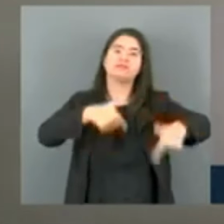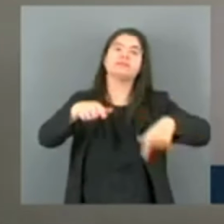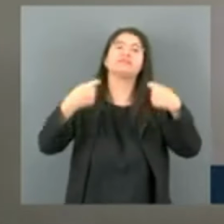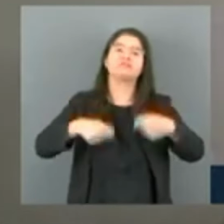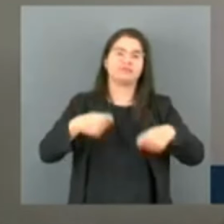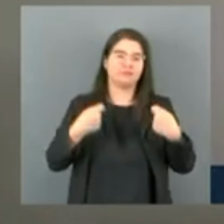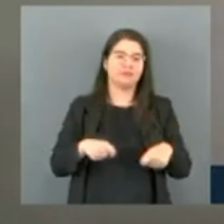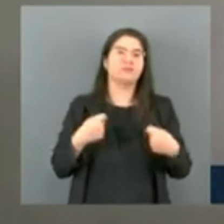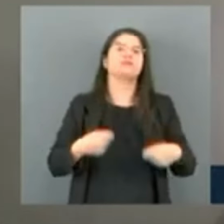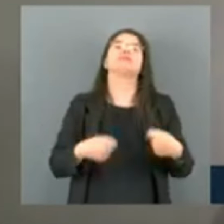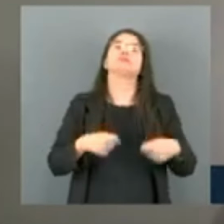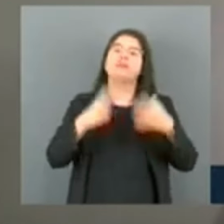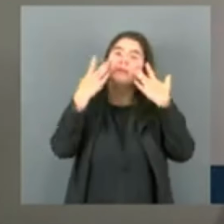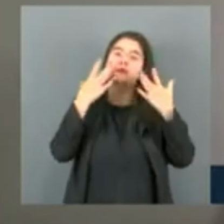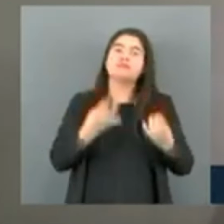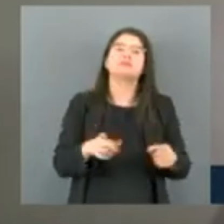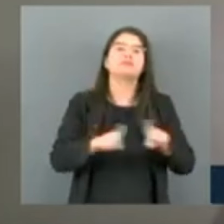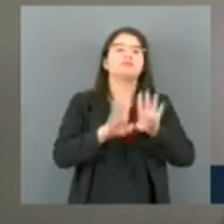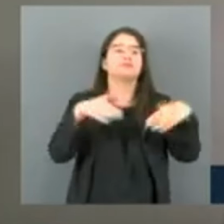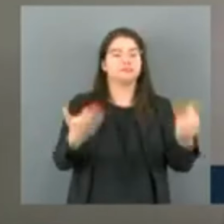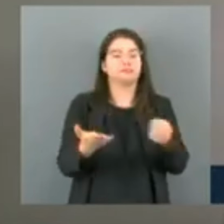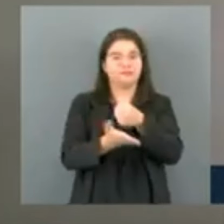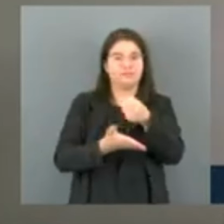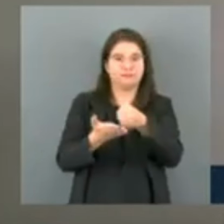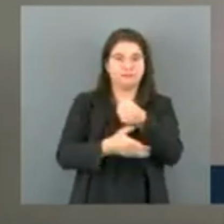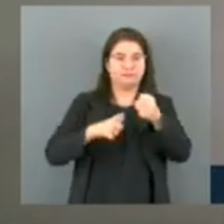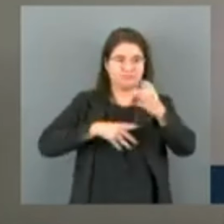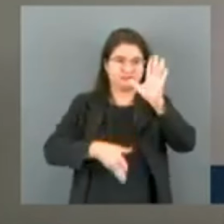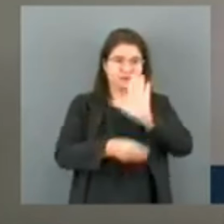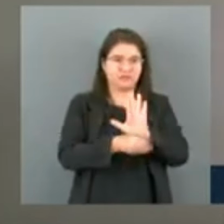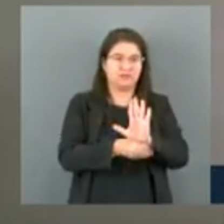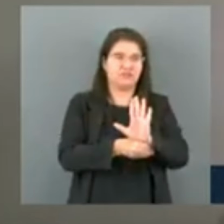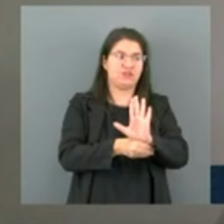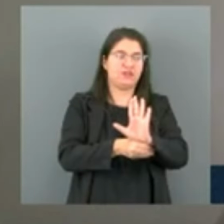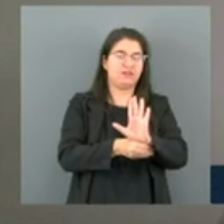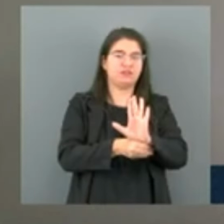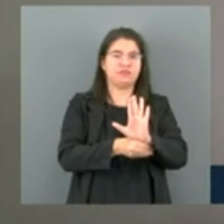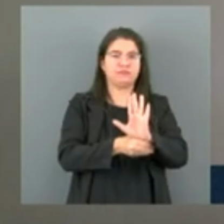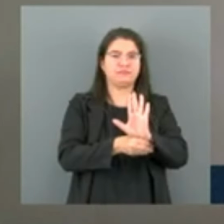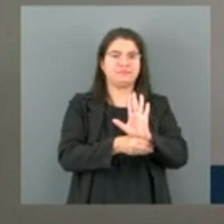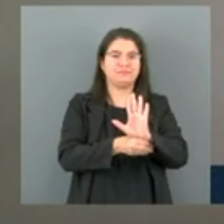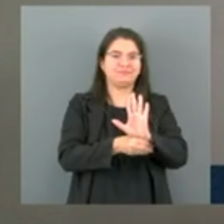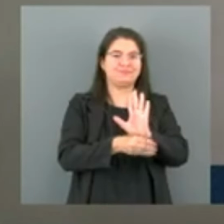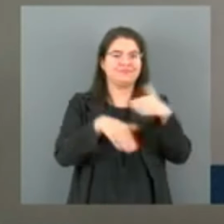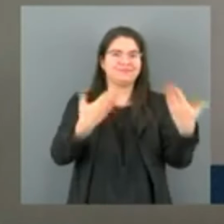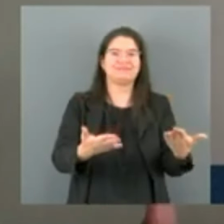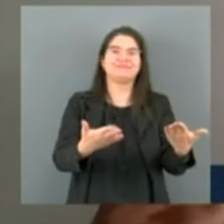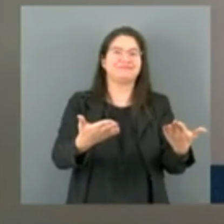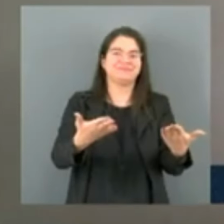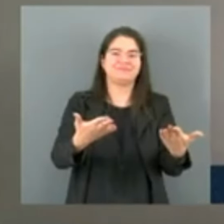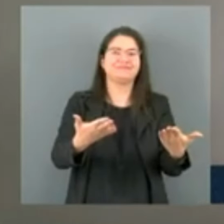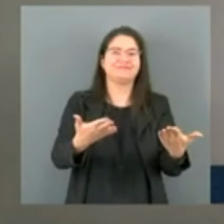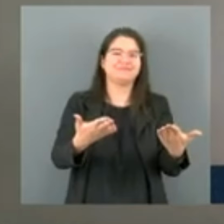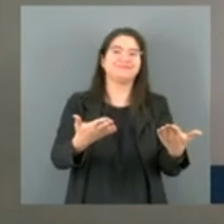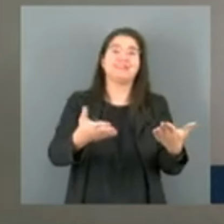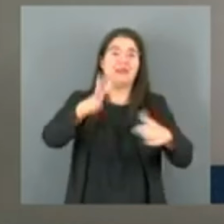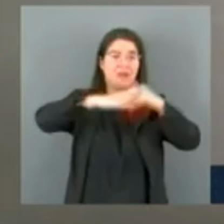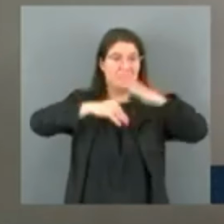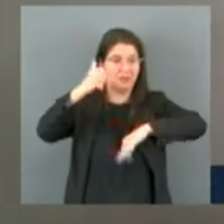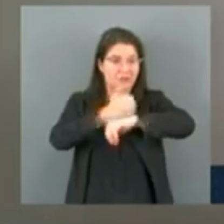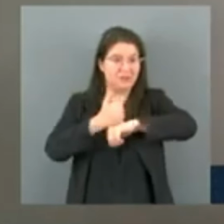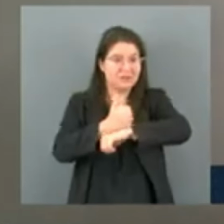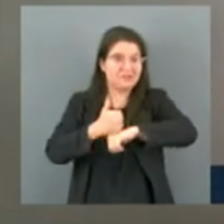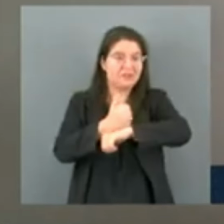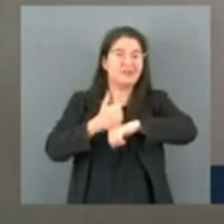encaixadas. Então é fundamental que haja também uma emenda, né, que a gente possa prever que os profissionais